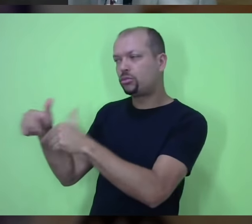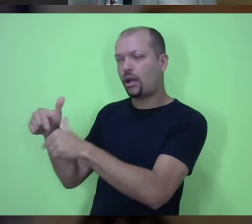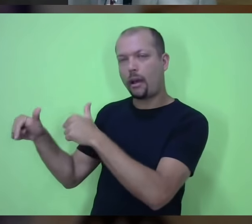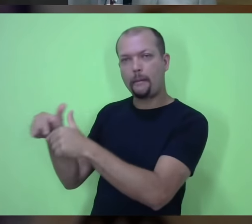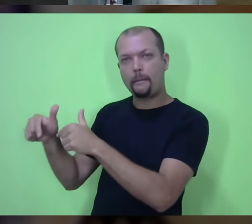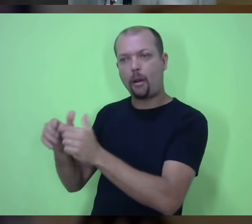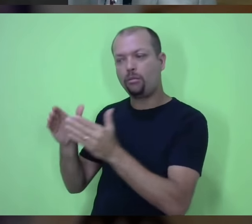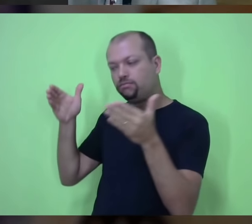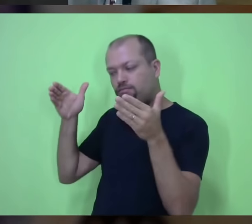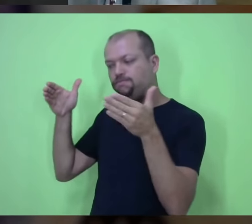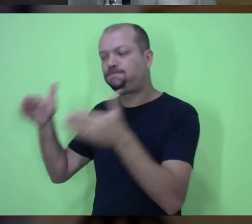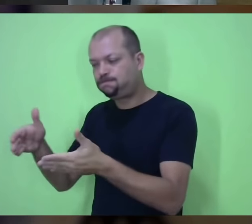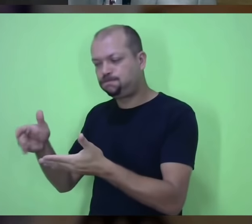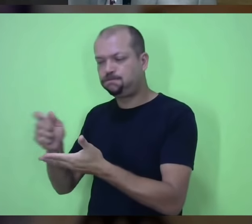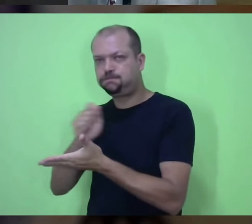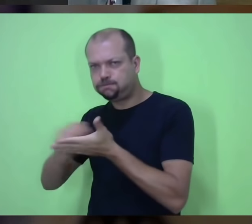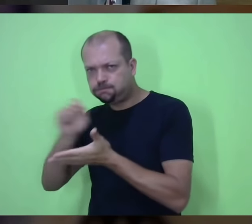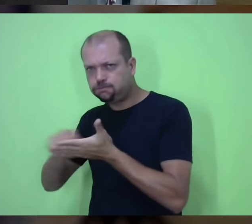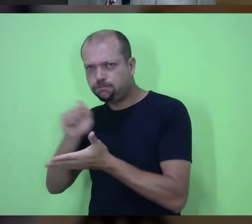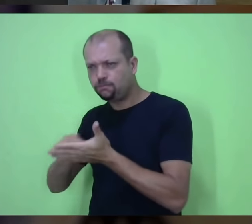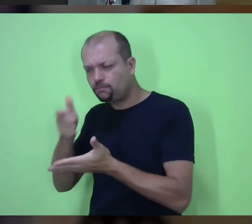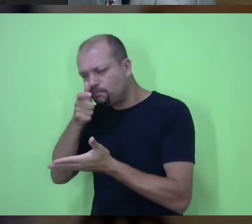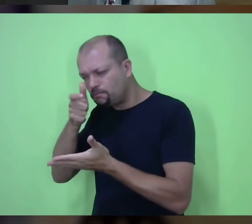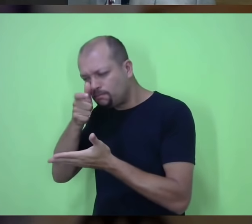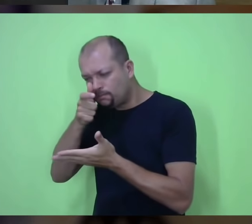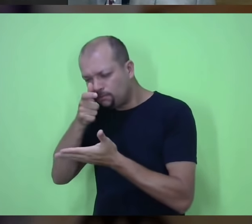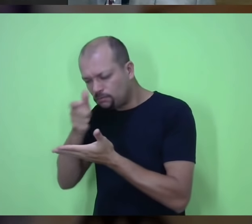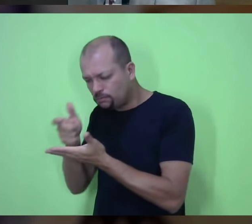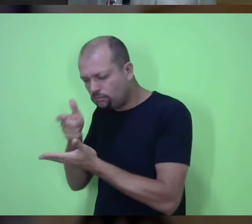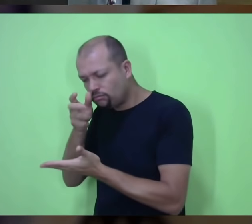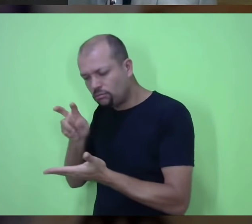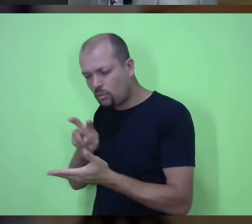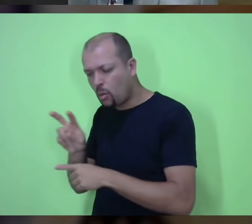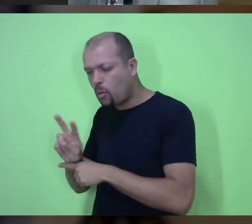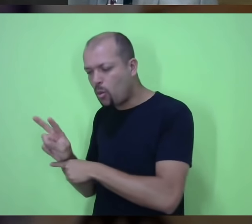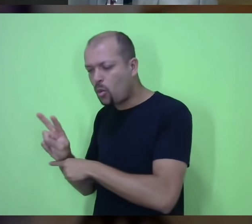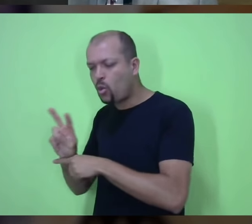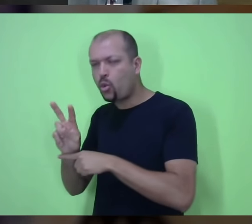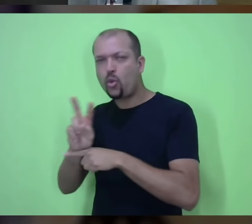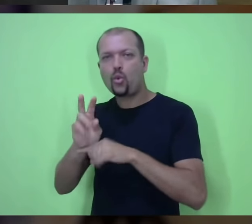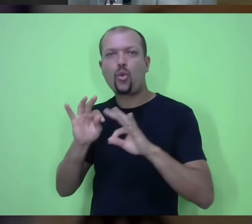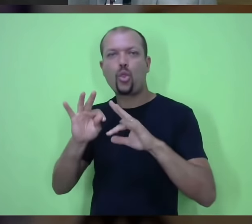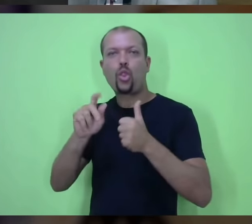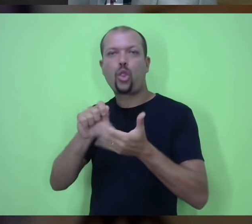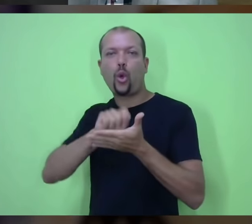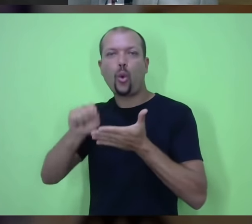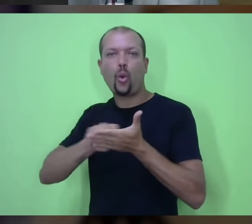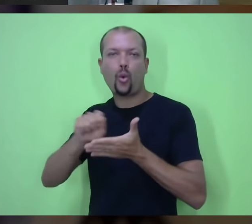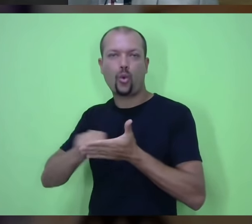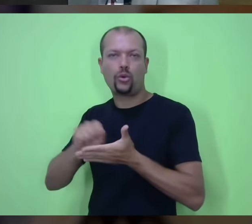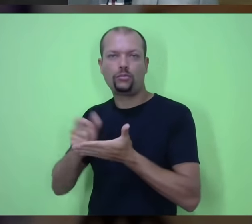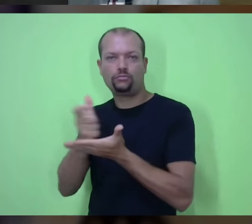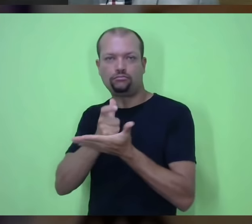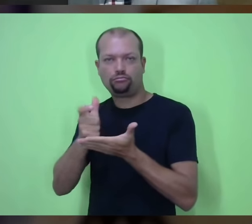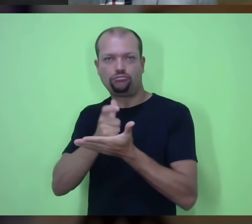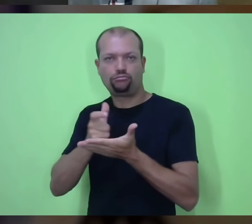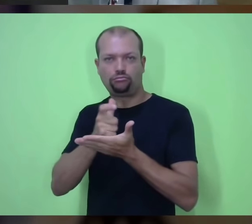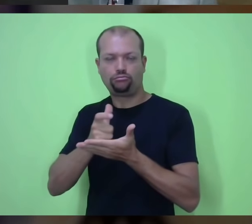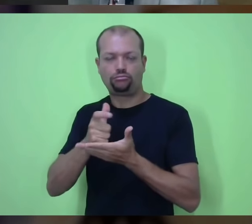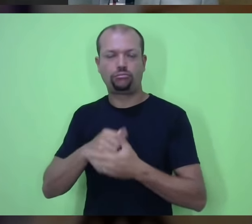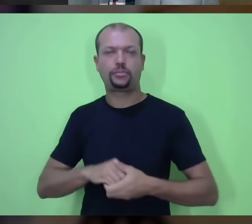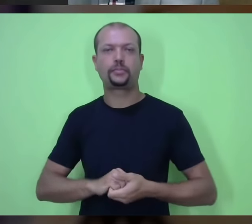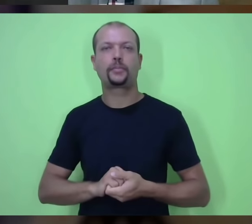lá, mas especificamente na linha editorial, né? Sou o analista editorial responsável pela linha dos livros de